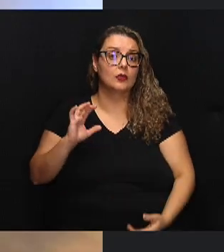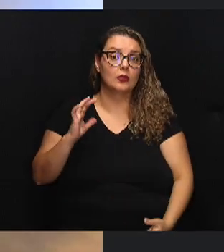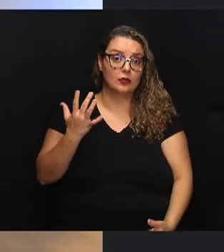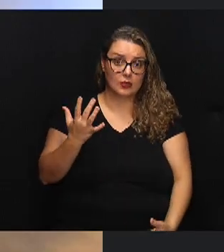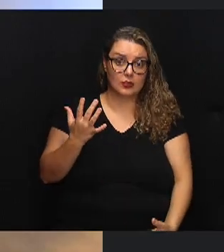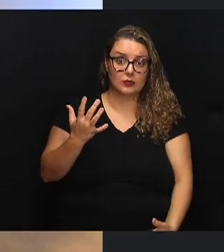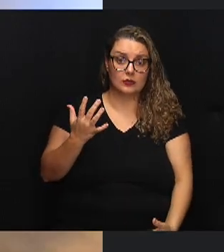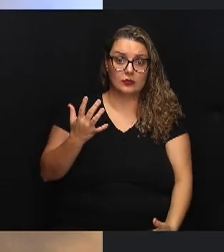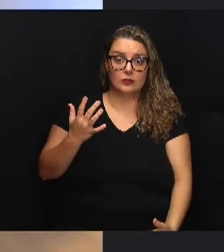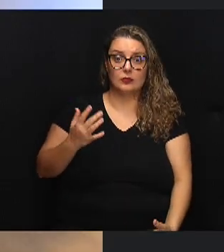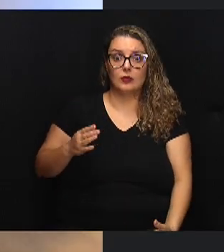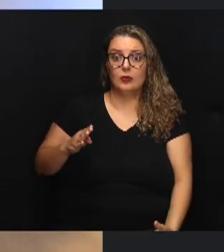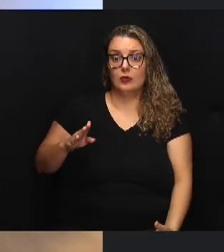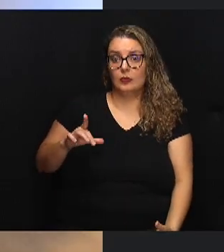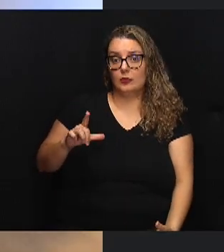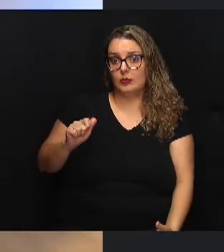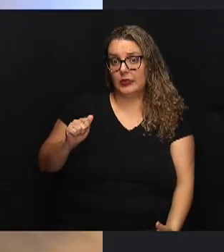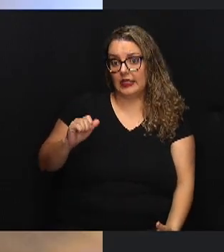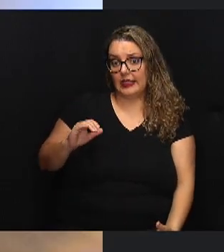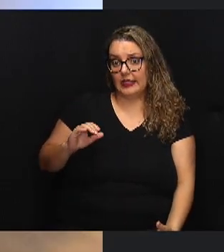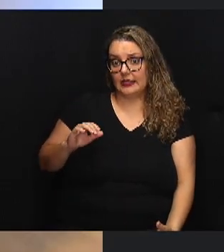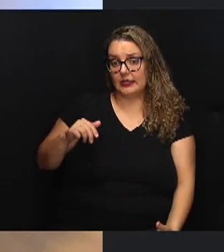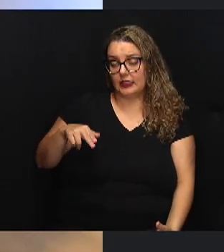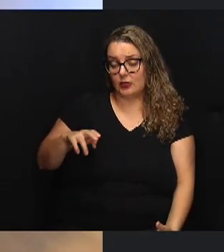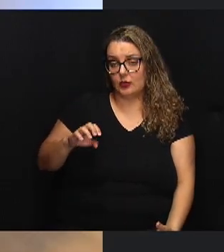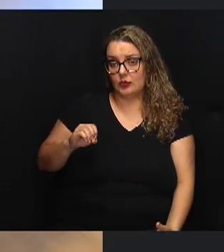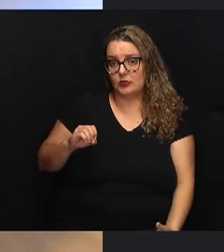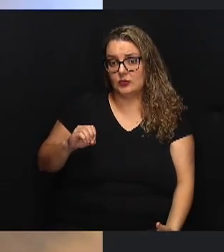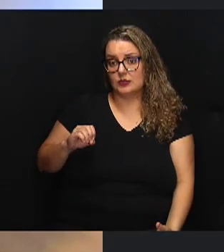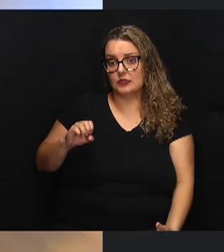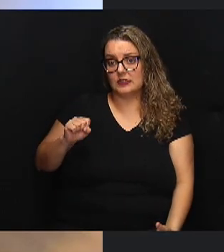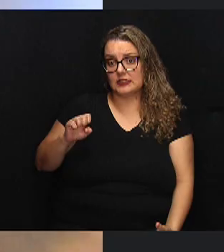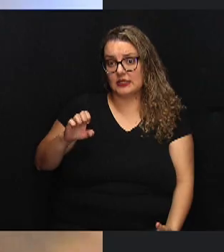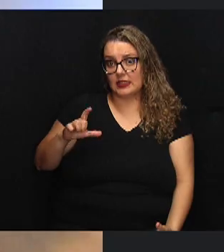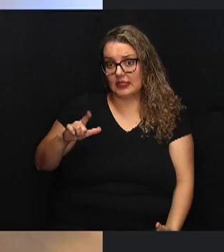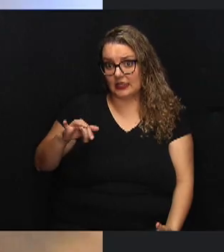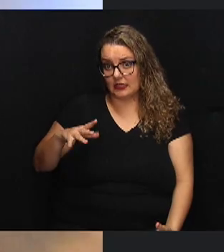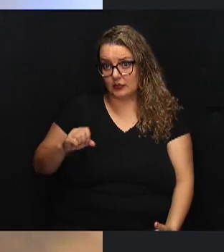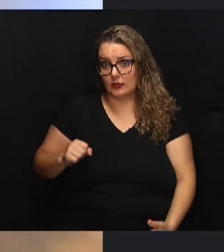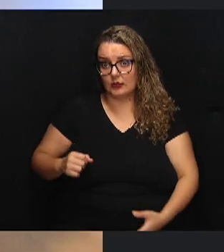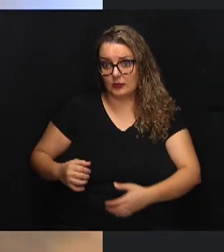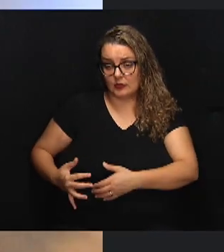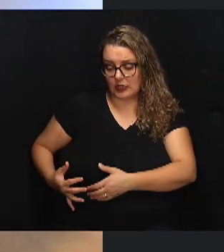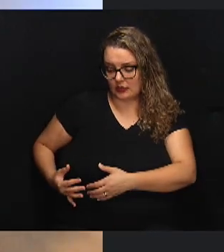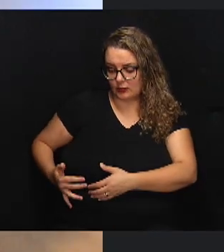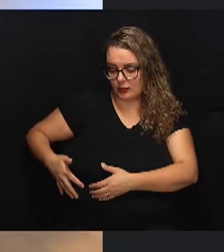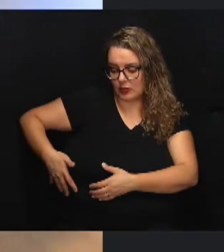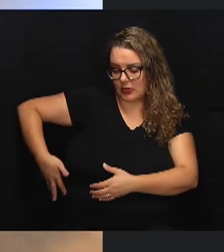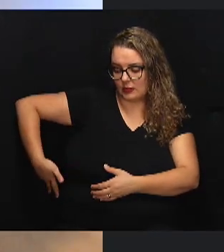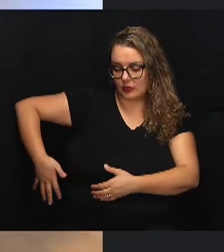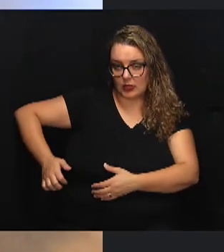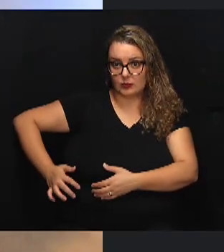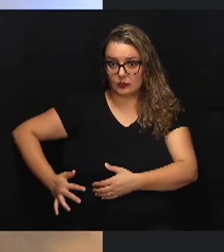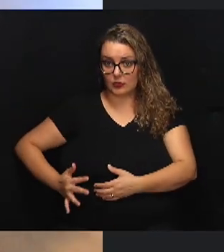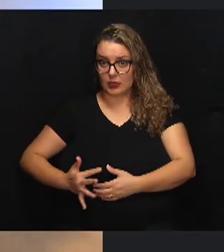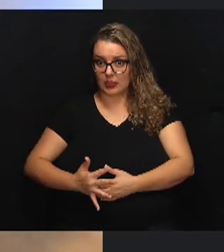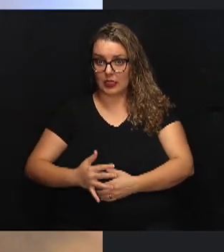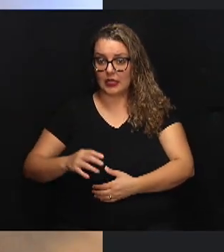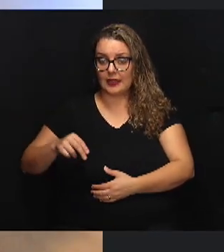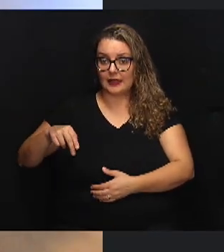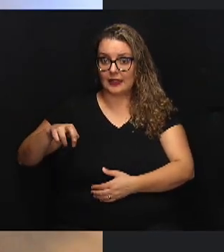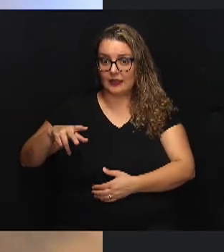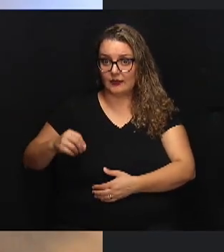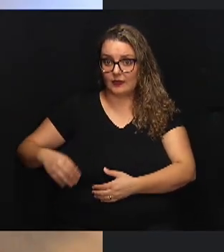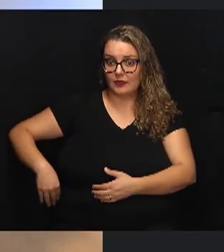O plexo celíaco, ali, algumas inervações que nós temos naquela região, pode ocasionar essa irradiação da dor para